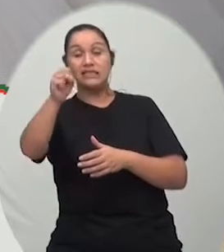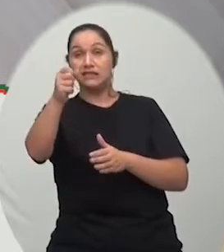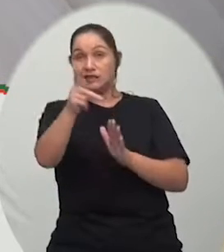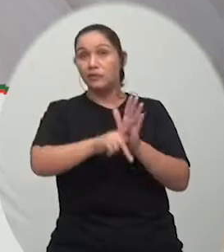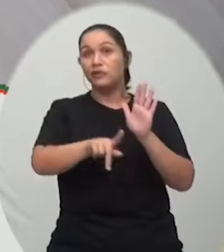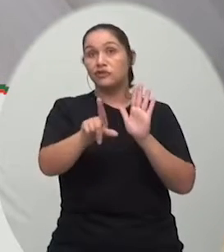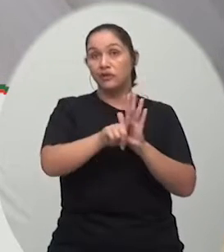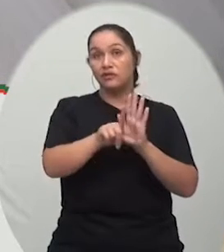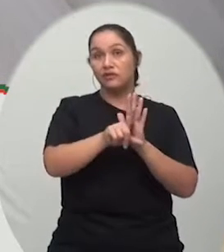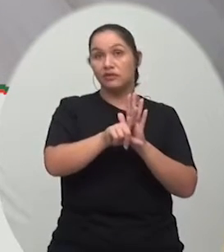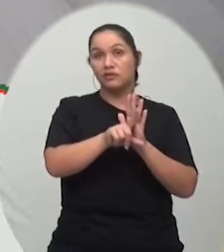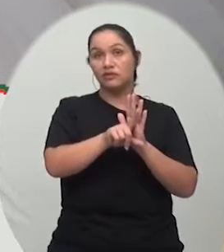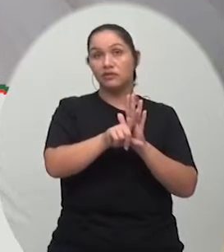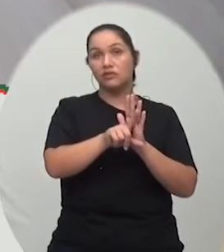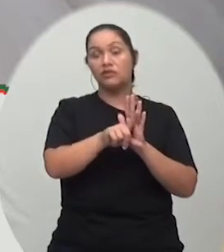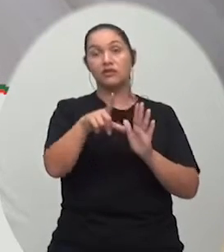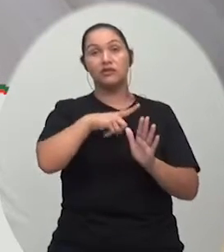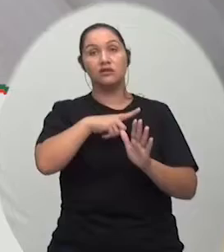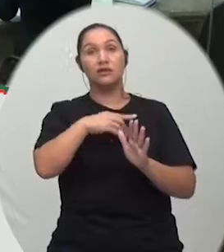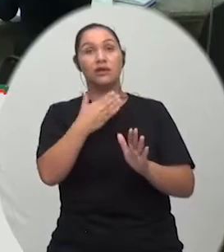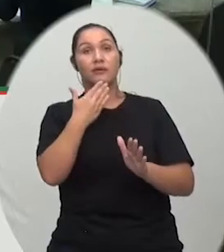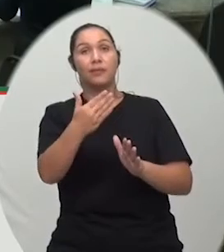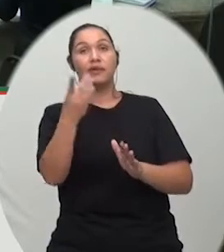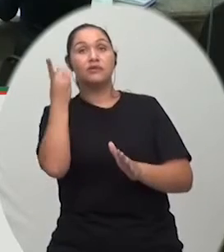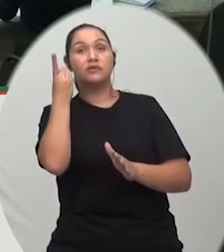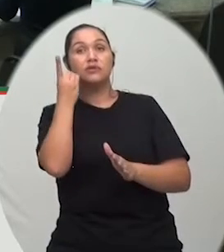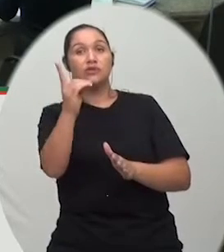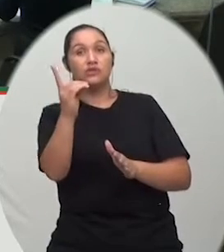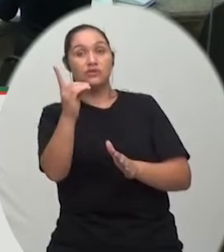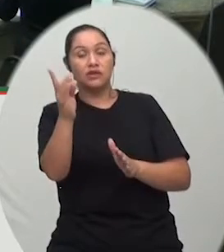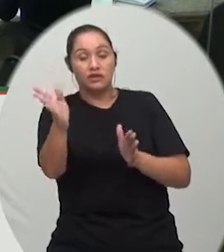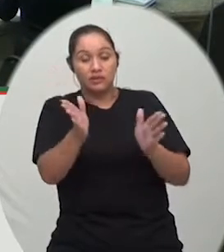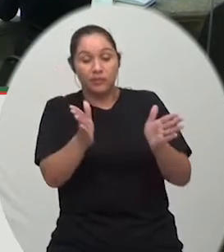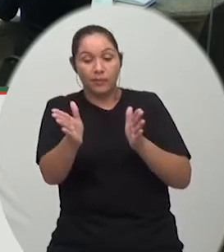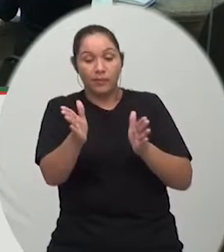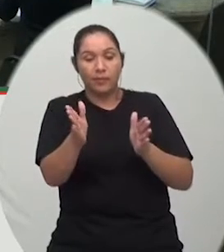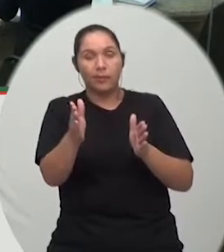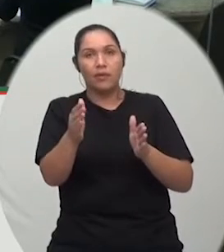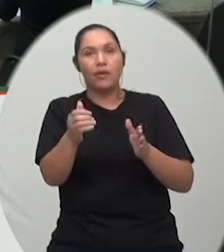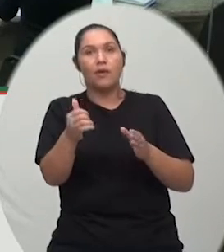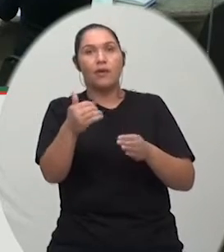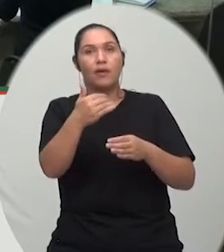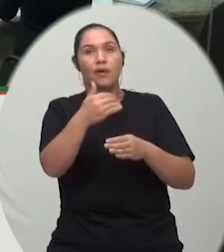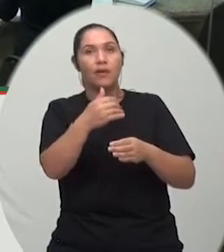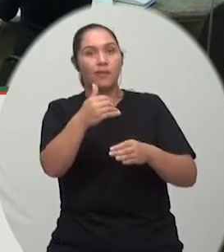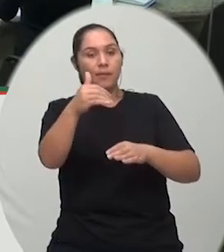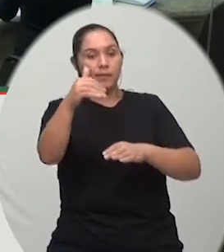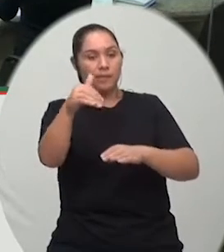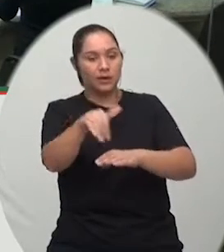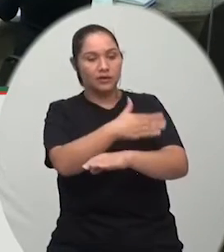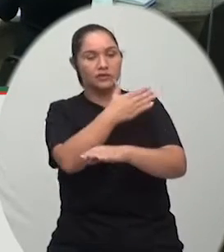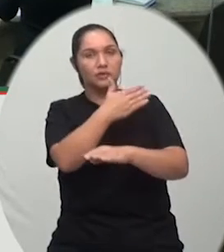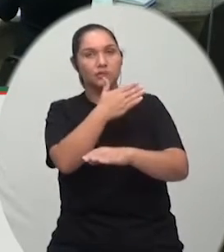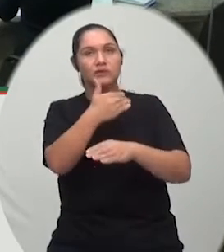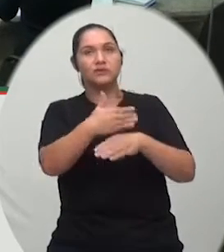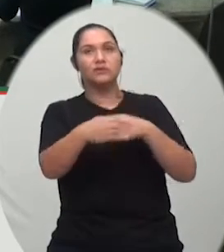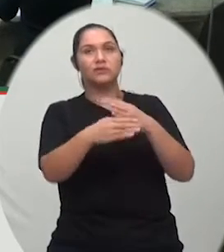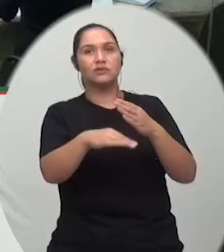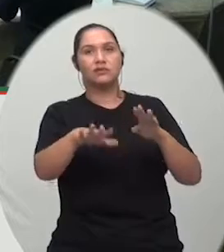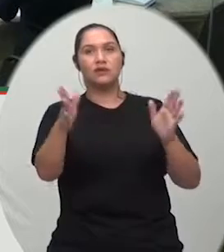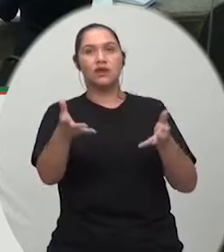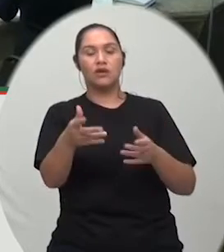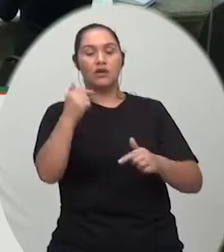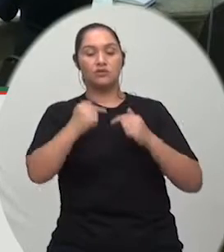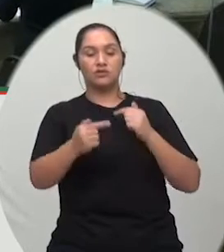qual o prazo para execução? O requerimento está em discussão. Com a palavra o vereador proponente, vereador José